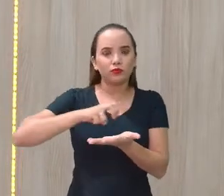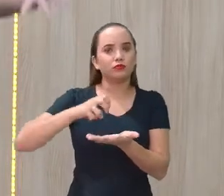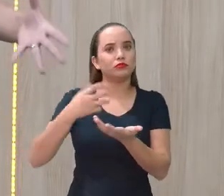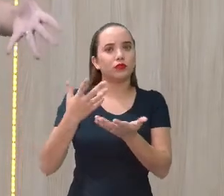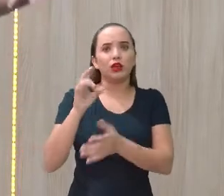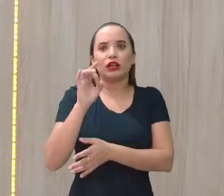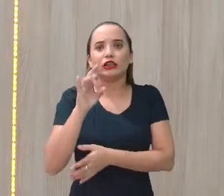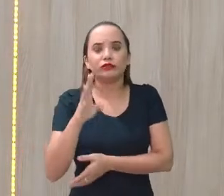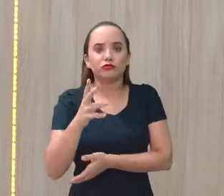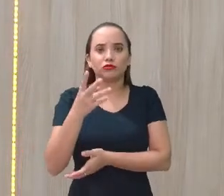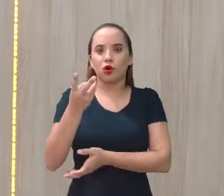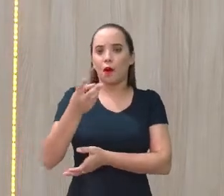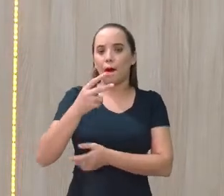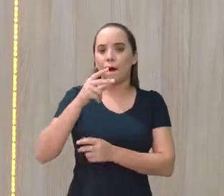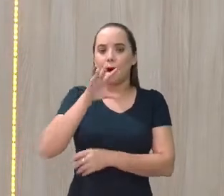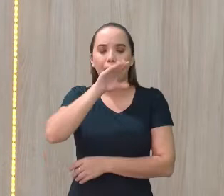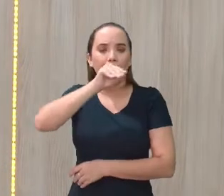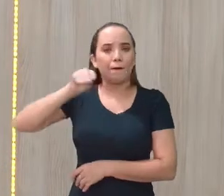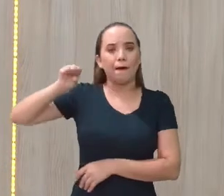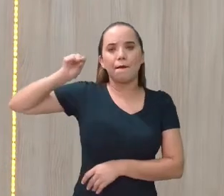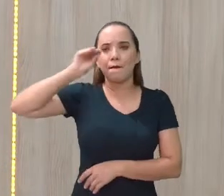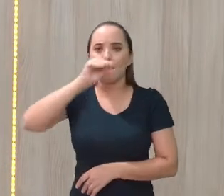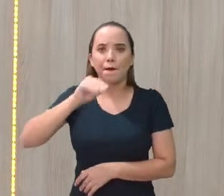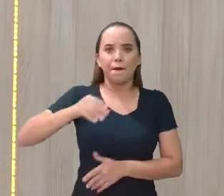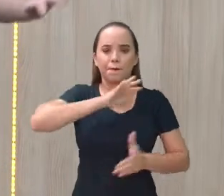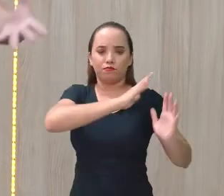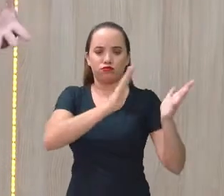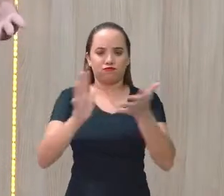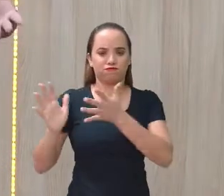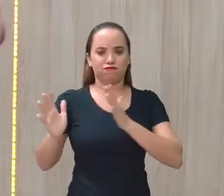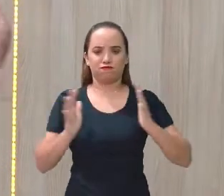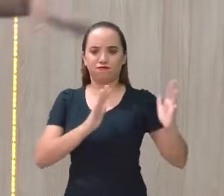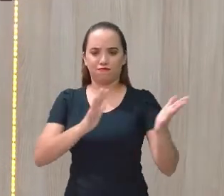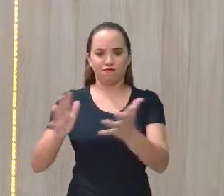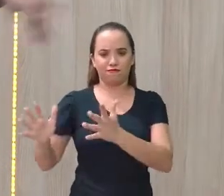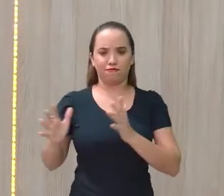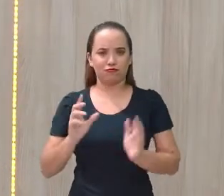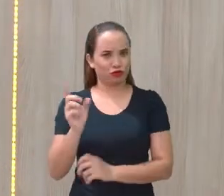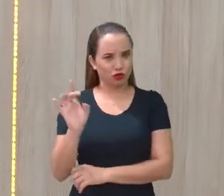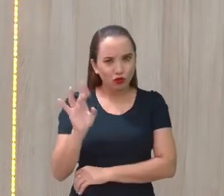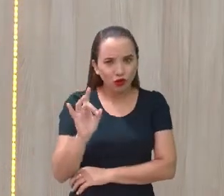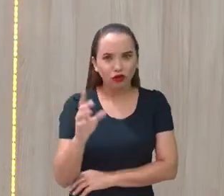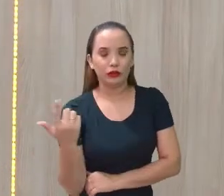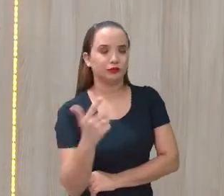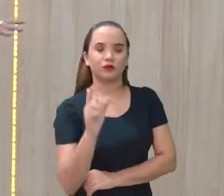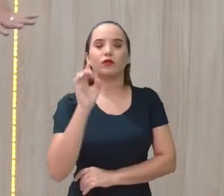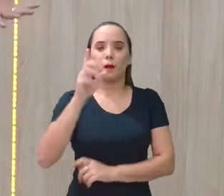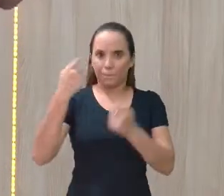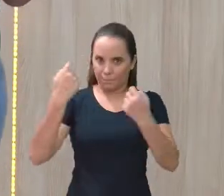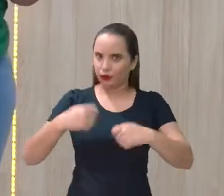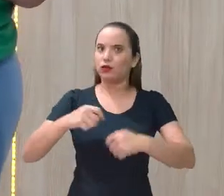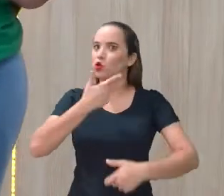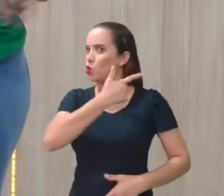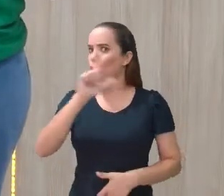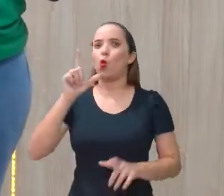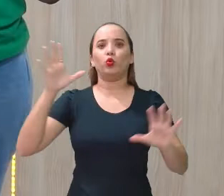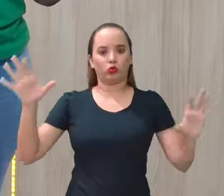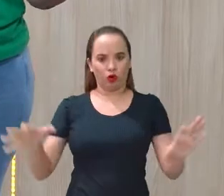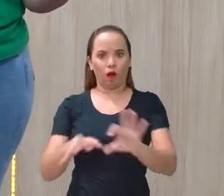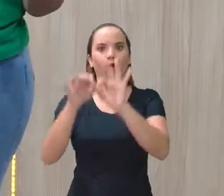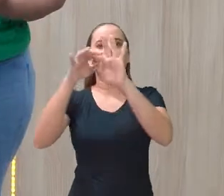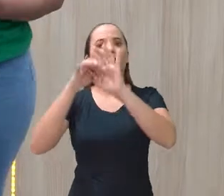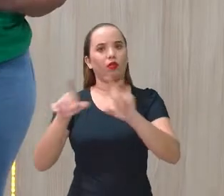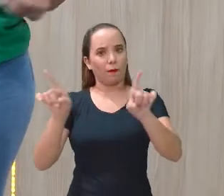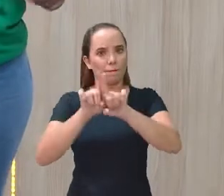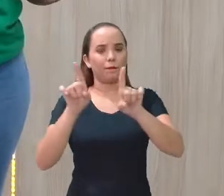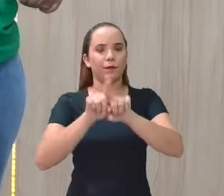é só o texto escrito, não é o texto oral apenas. São outras coisas, beleza? Então, para quem respondeu